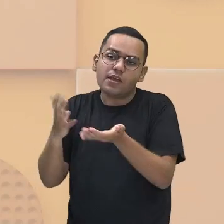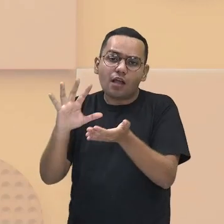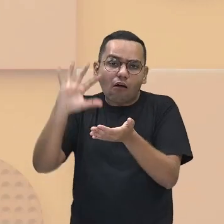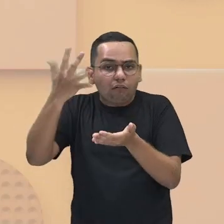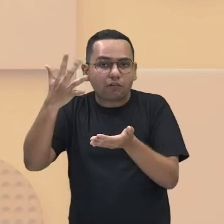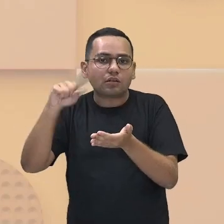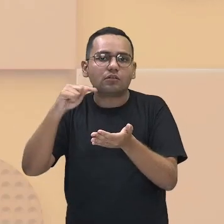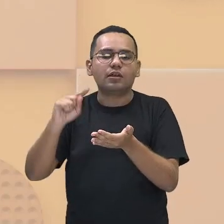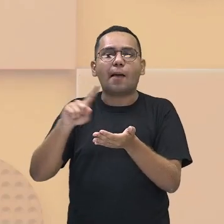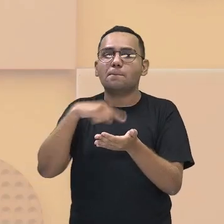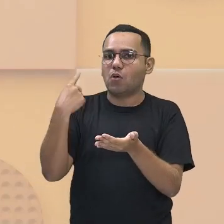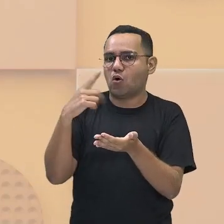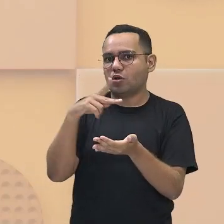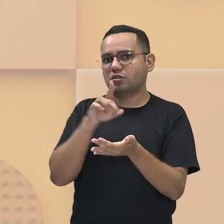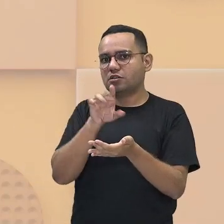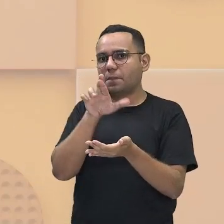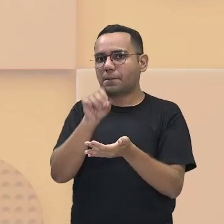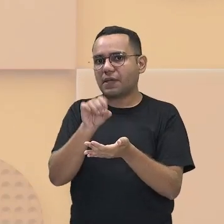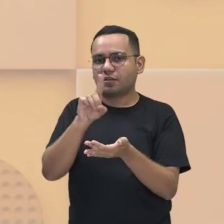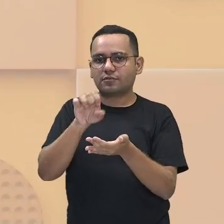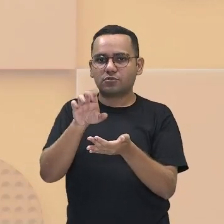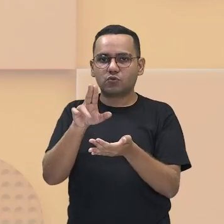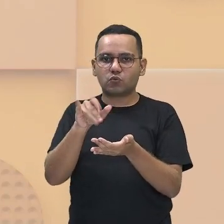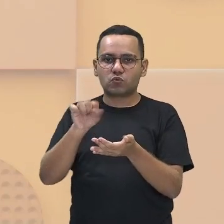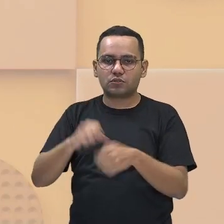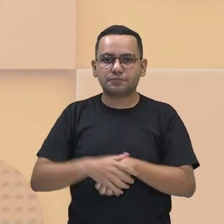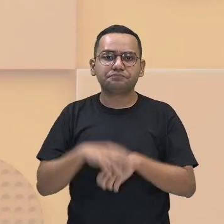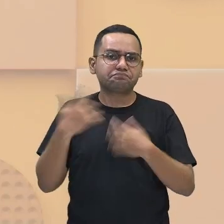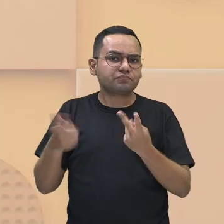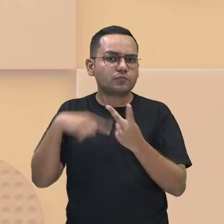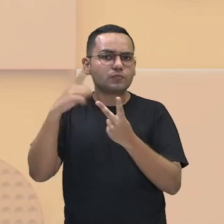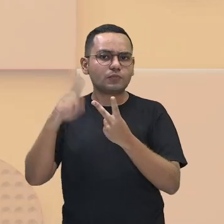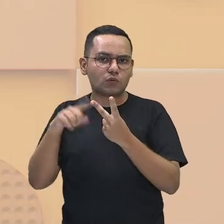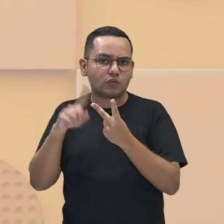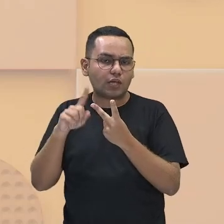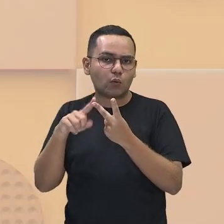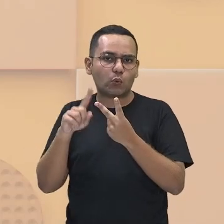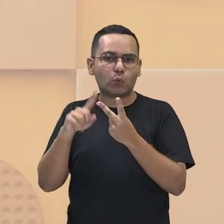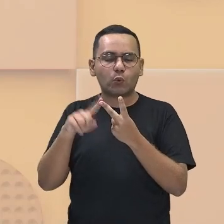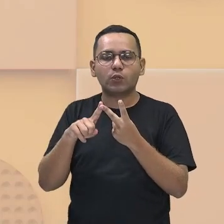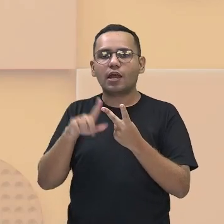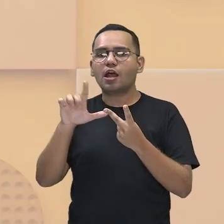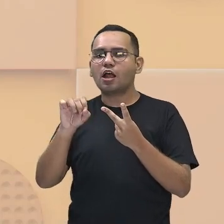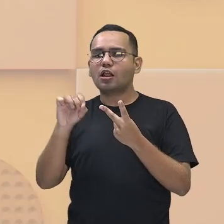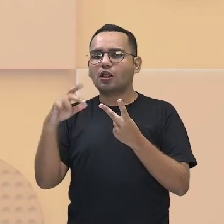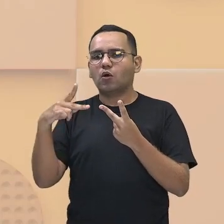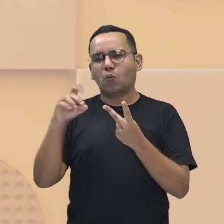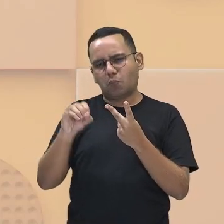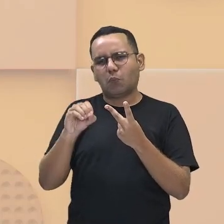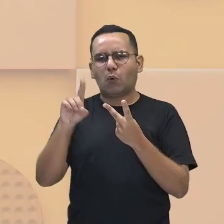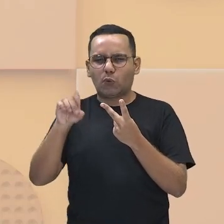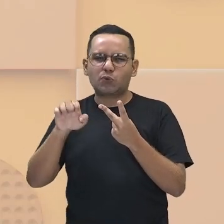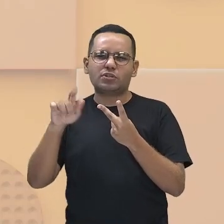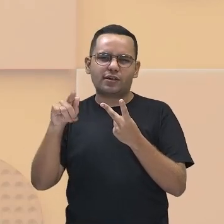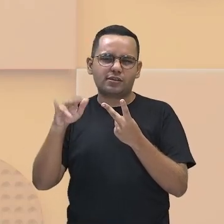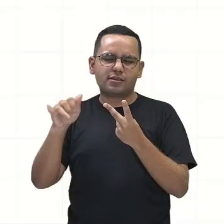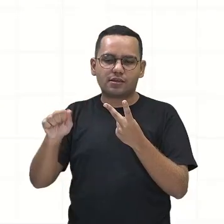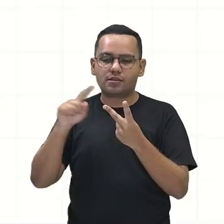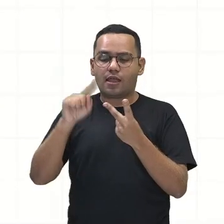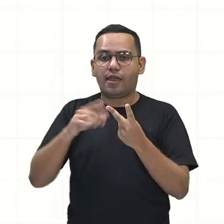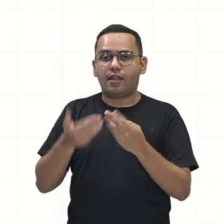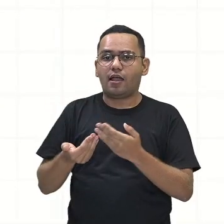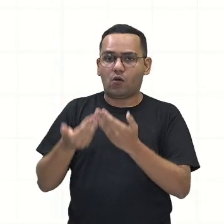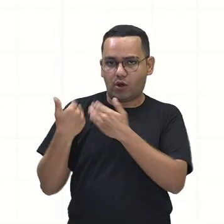e quem vai assumir o controle ali da expedição vai ser Lopo de Aguirre, que vai assumir o controle, né, o comando